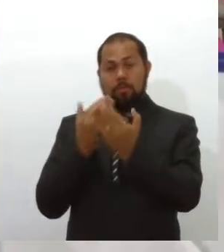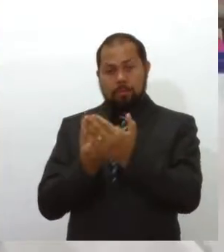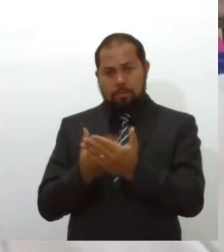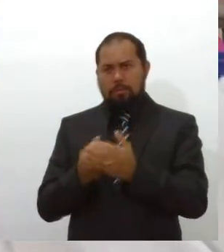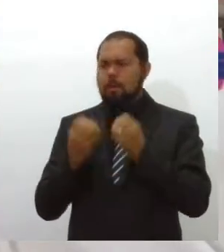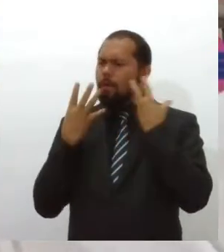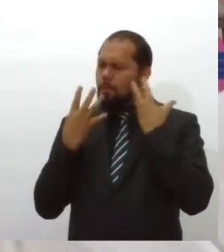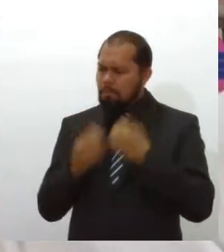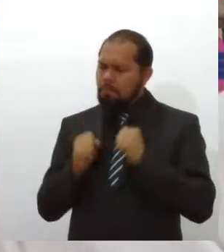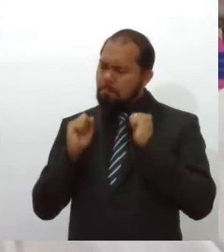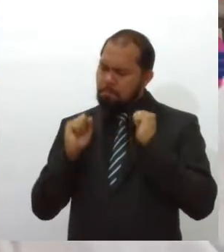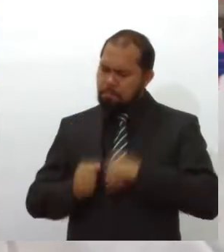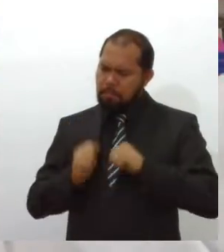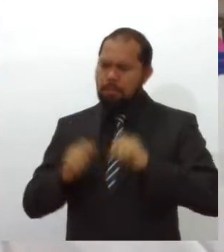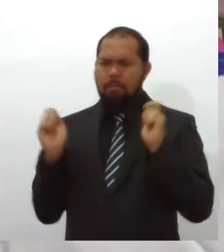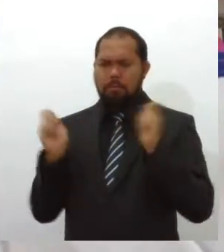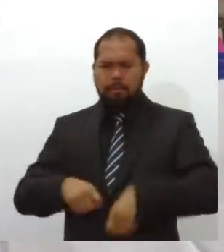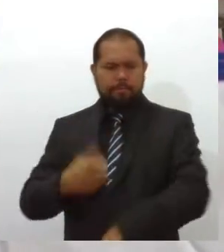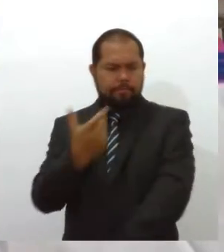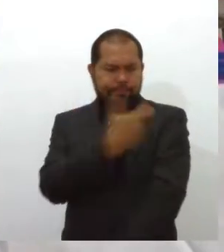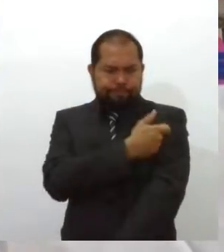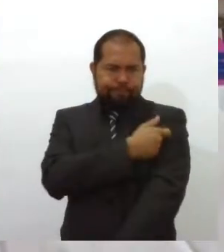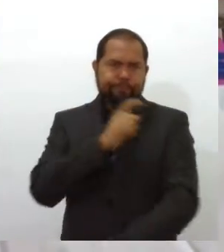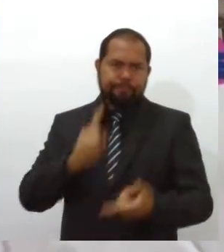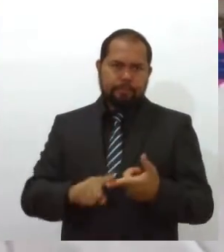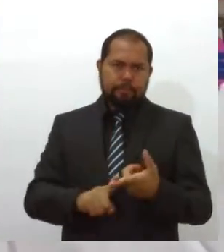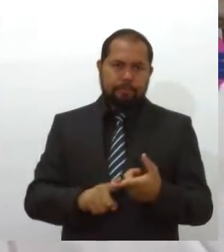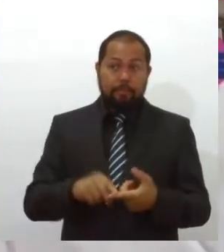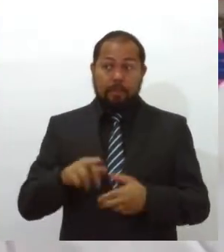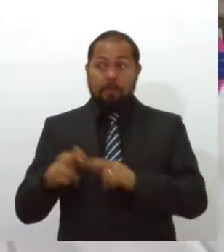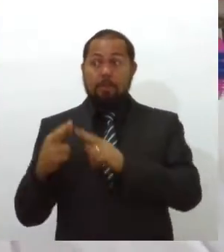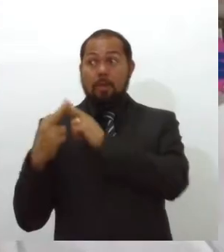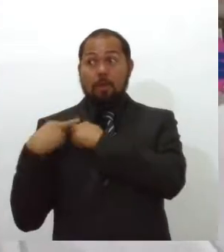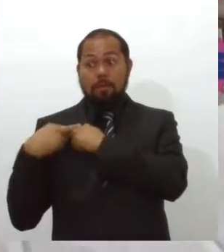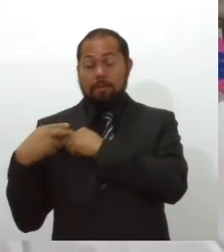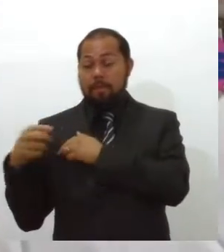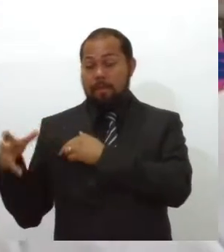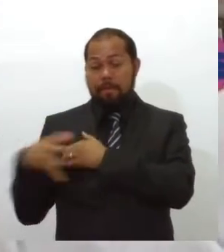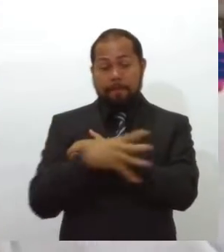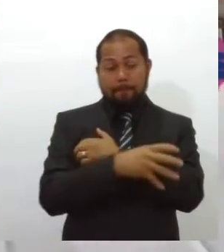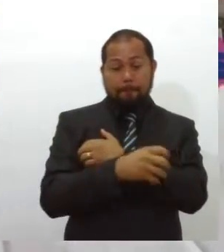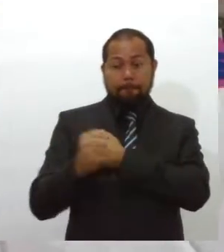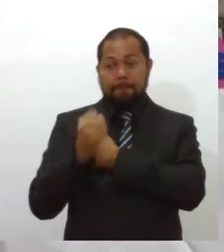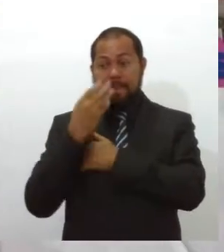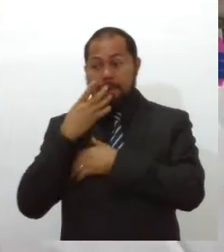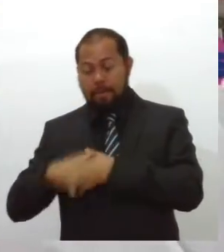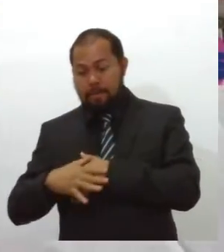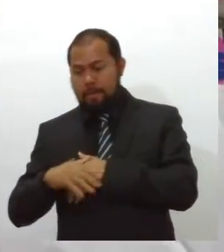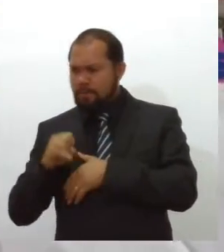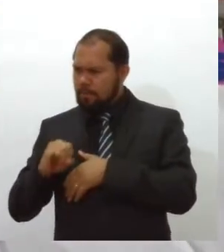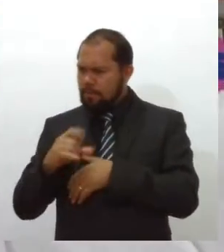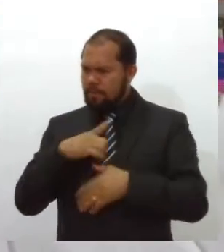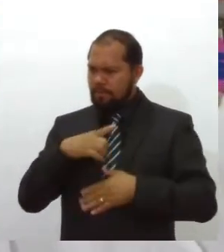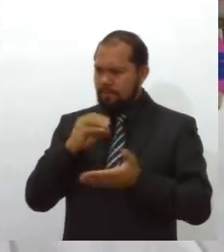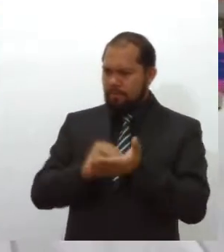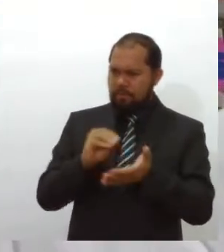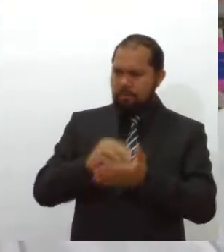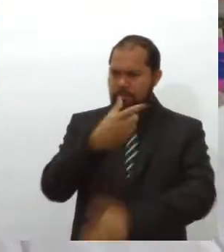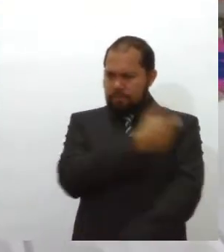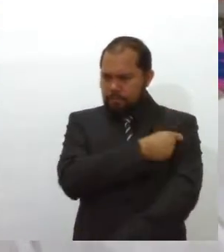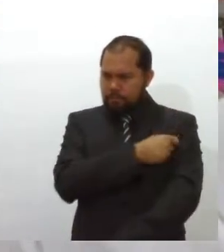Os responsáveis, no momento que vem buscar a criança, se tiver com alguma vacina atrasada, os pais, os familiares também podem